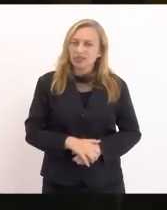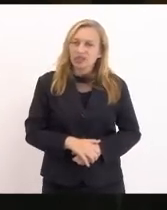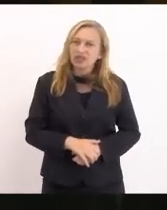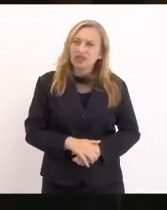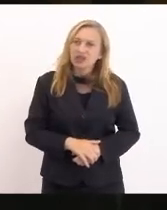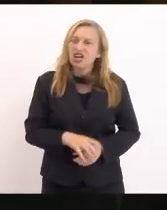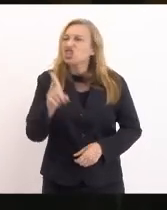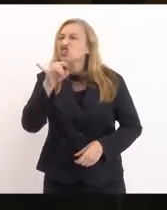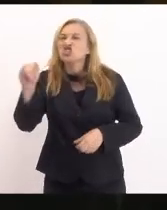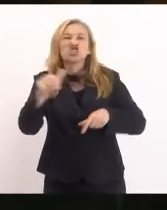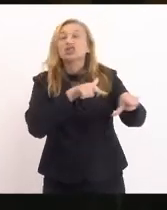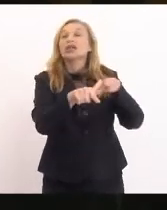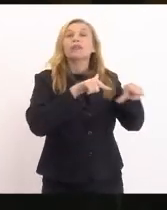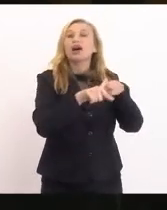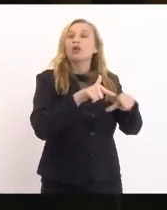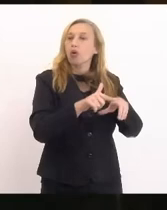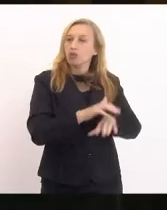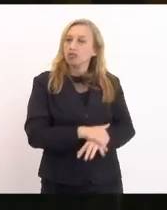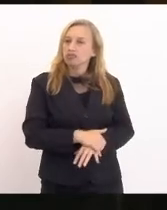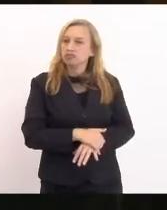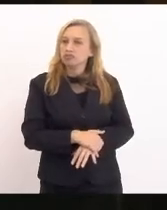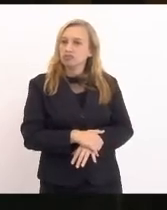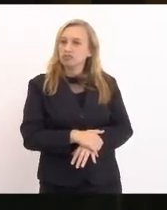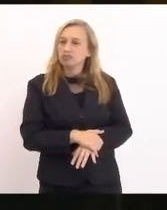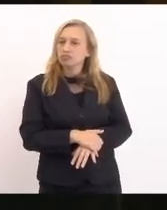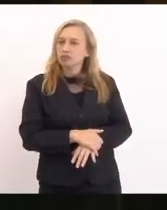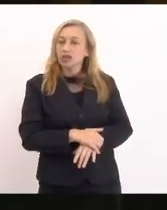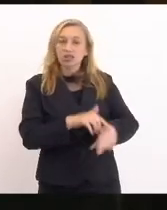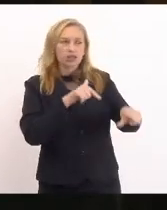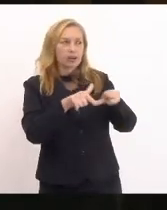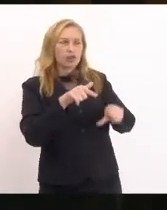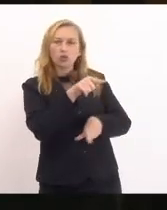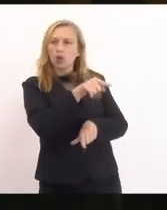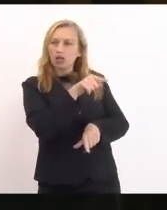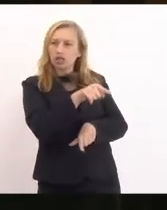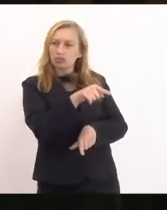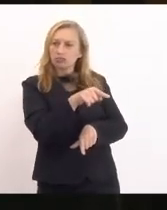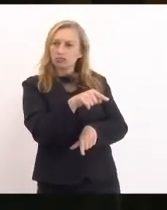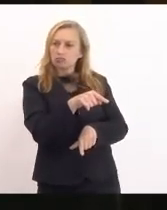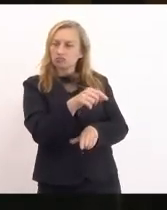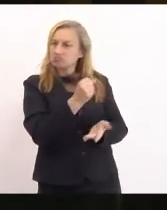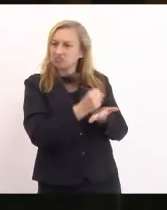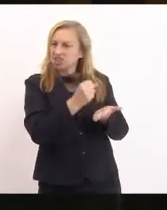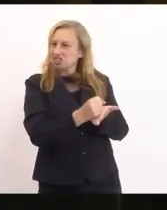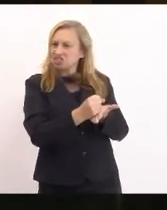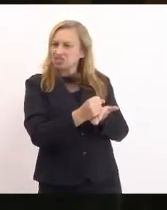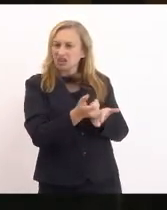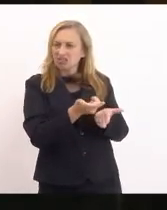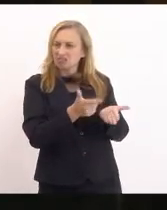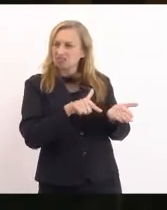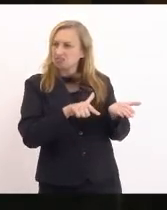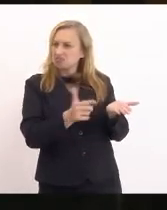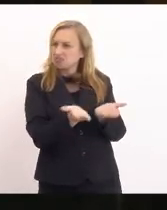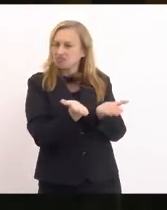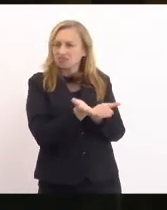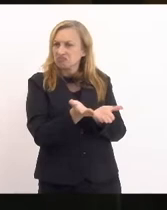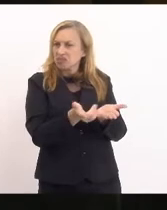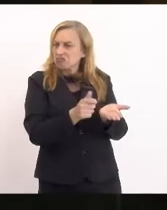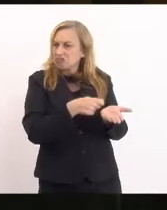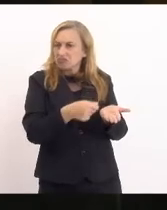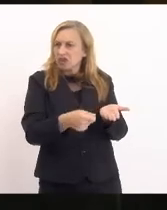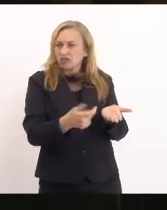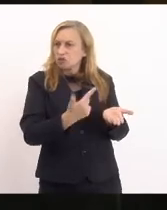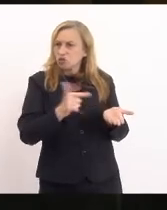reivindicar dias trabalhados. Era um trabalhador avulso naquele trailer e reivindicava alguns